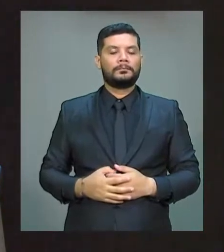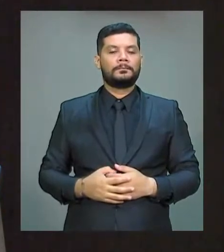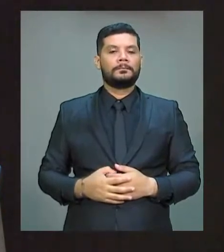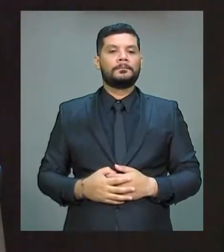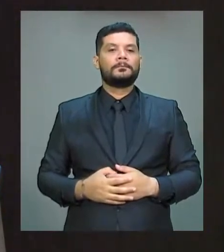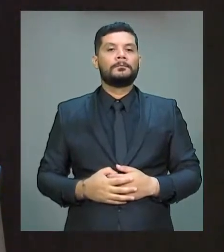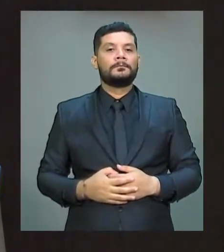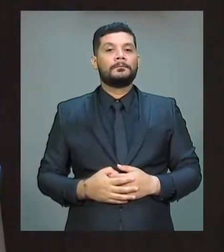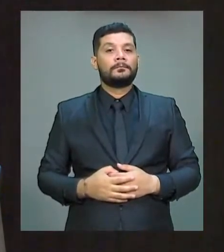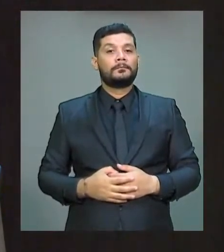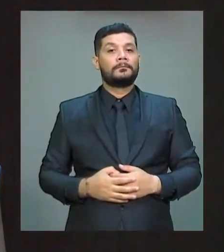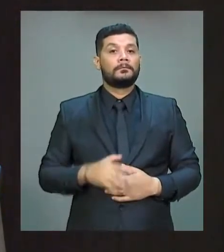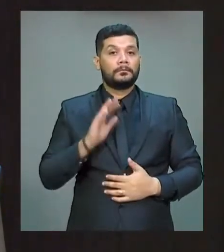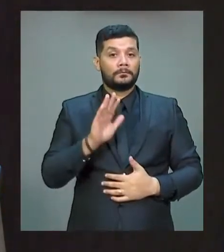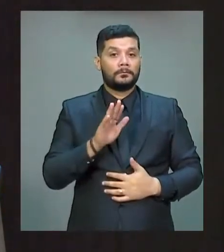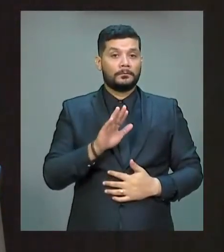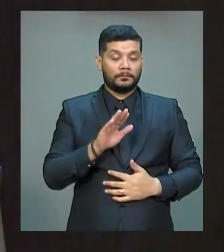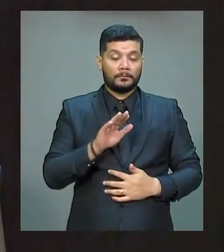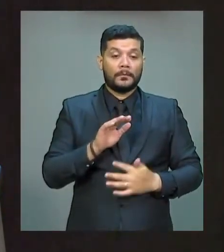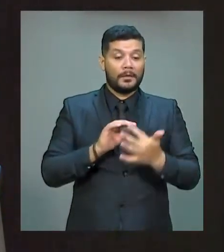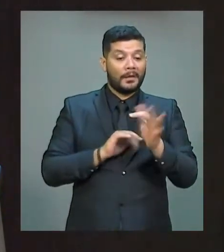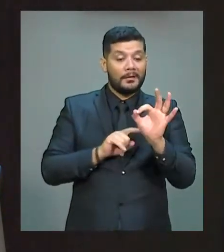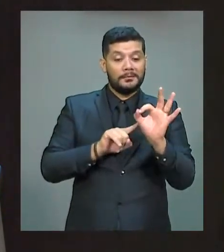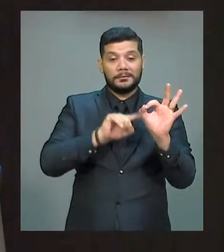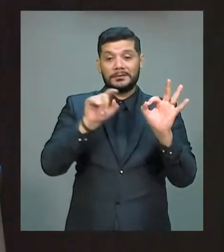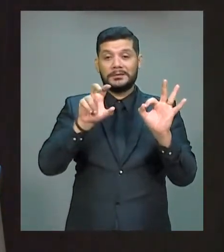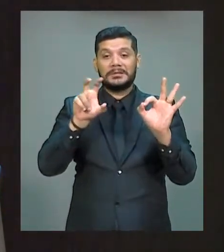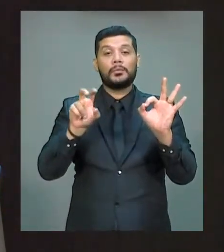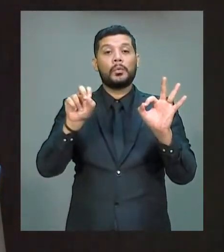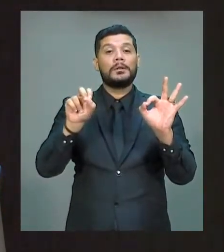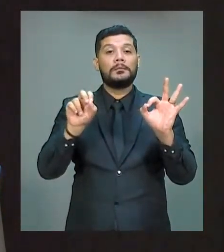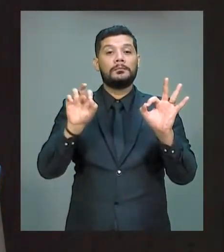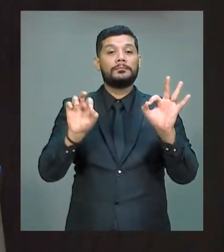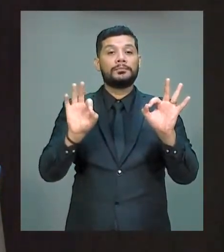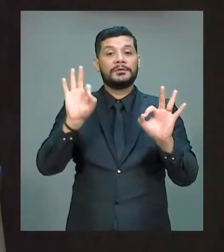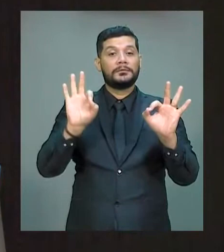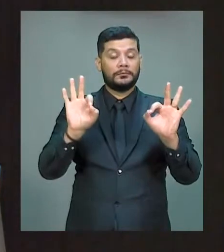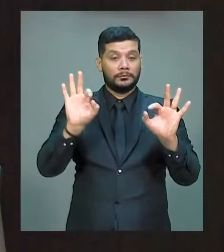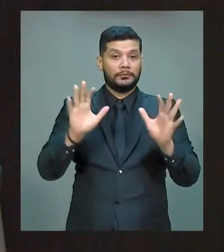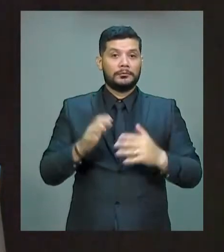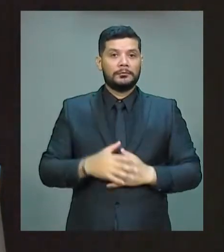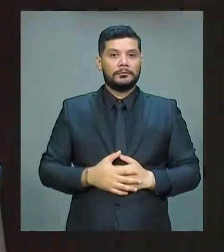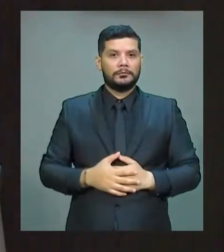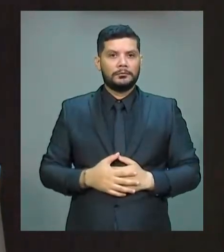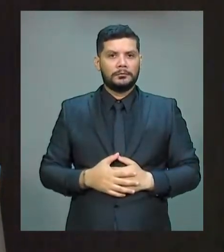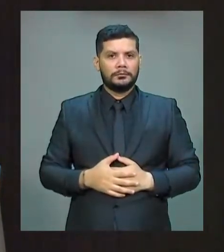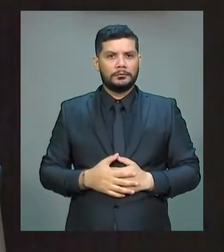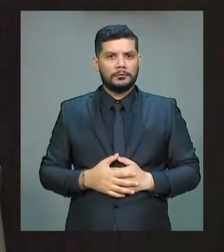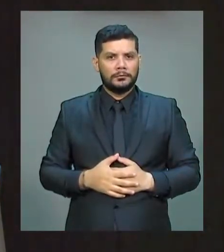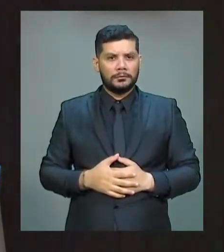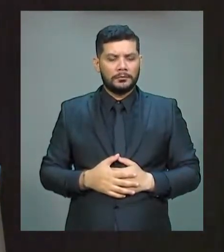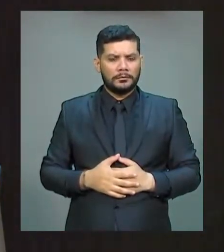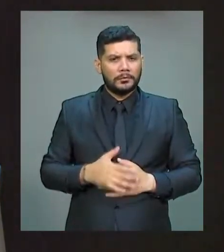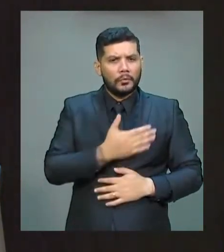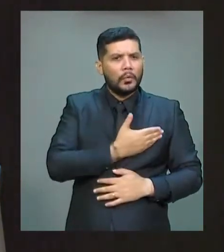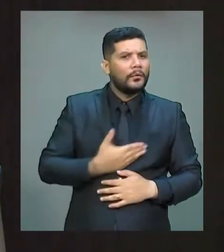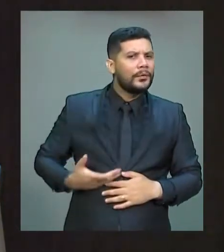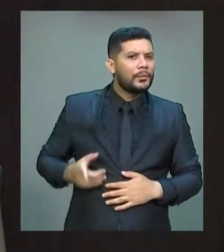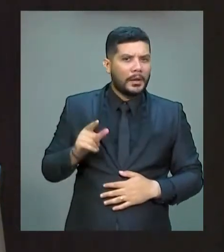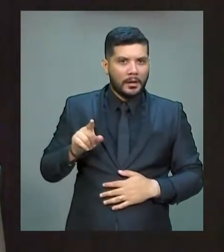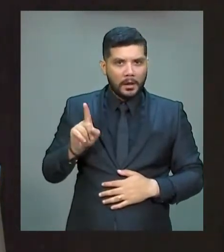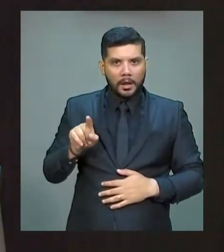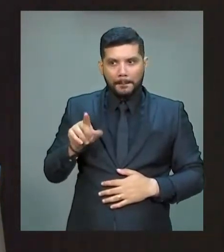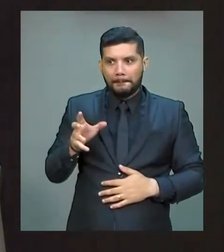E varia de 10% a 50%. Qual foi a opção do governo brasileiro? Foi o máximo de vacinas? Foi não, foi